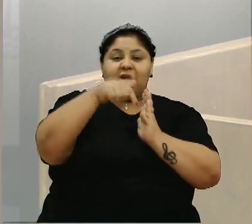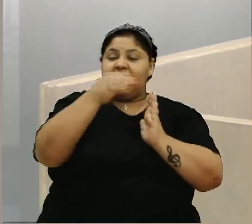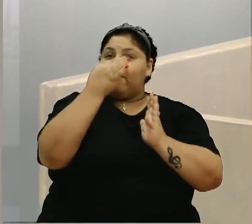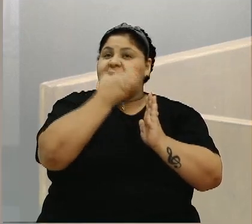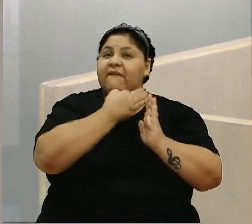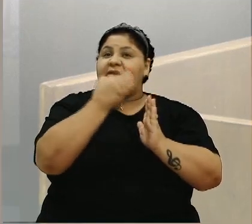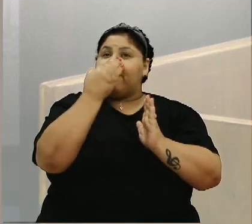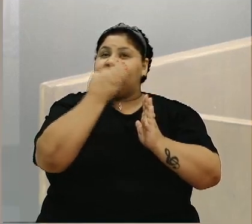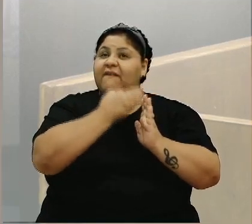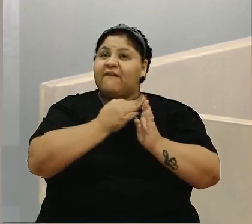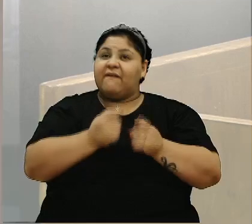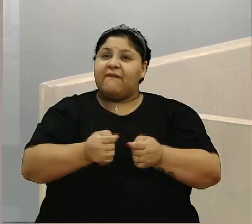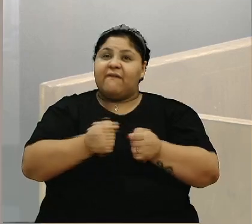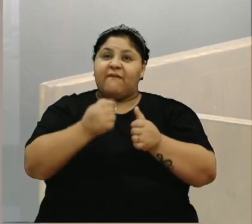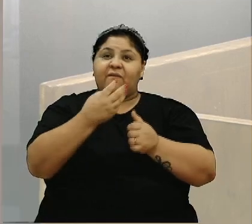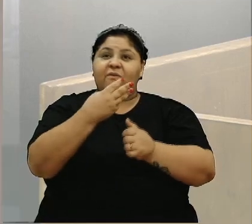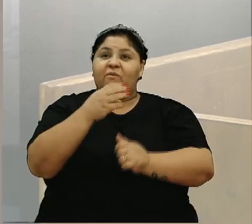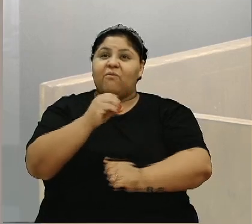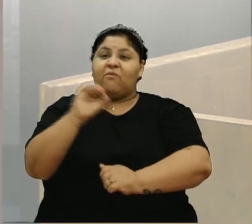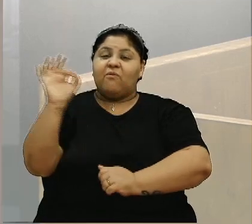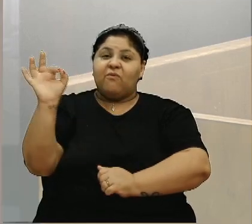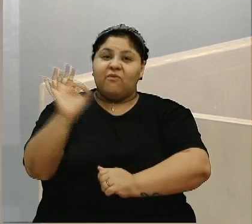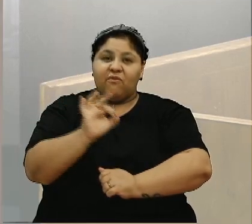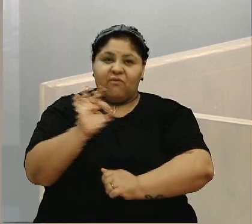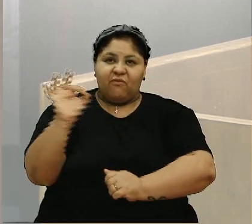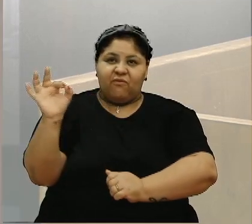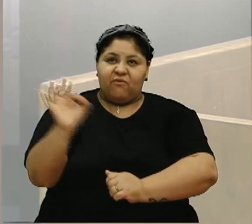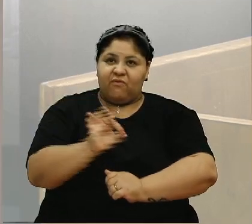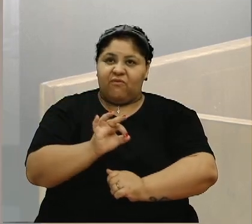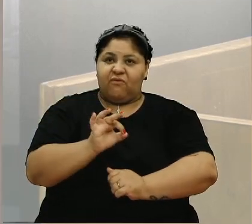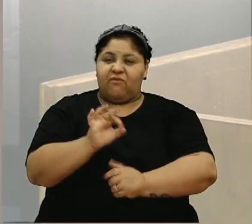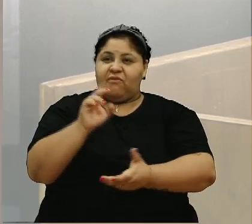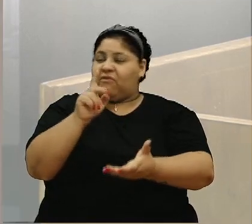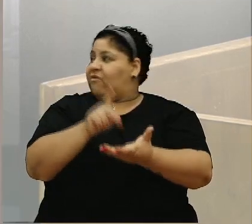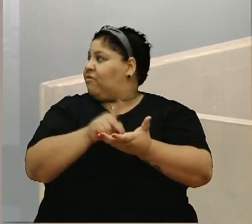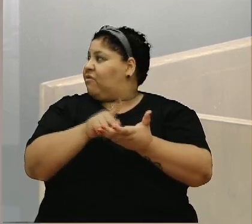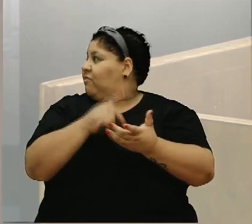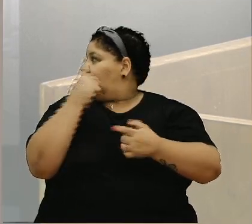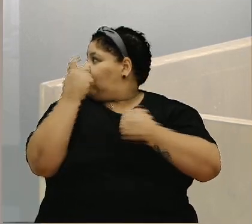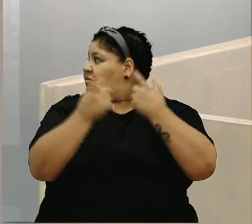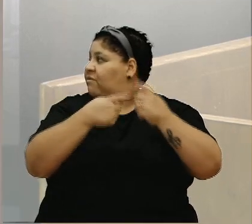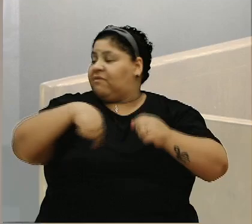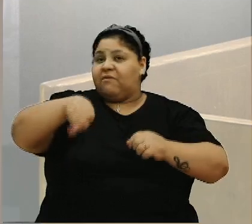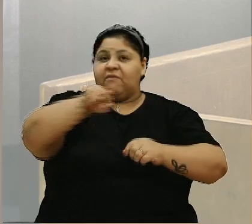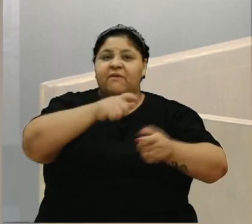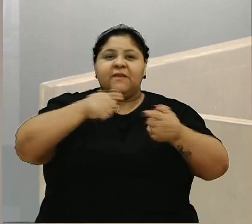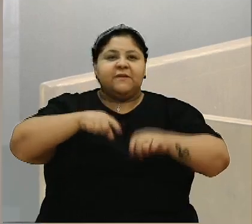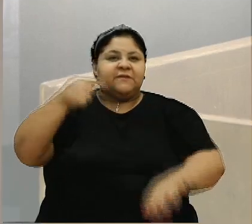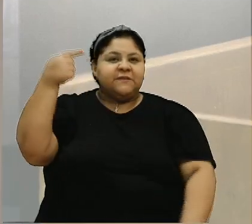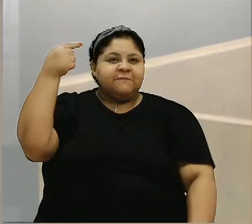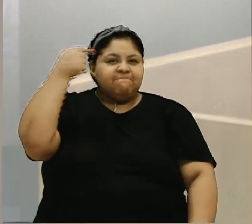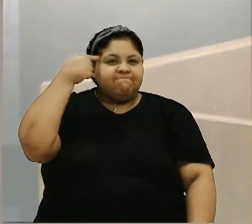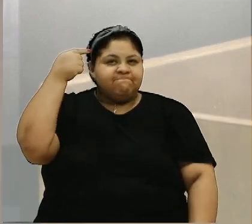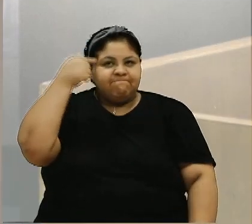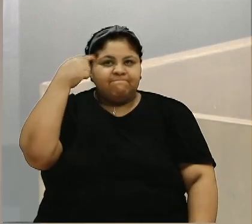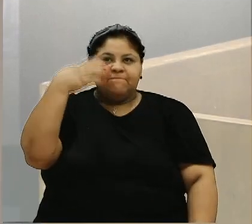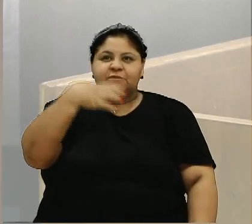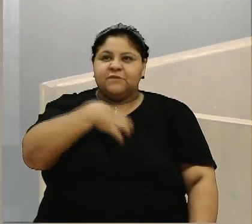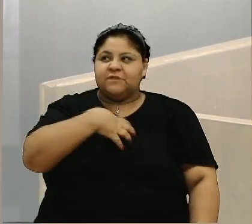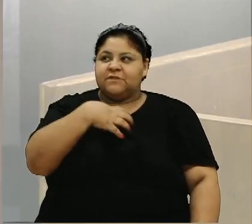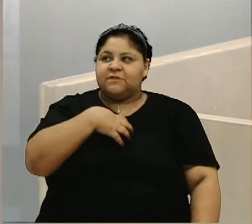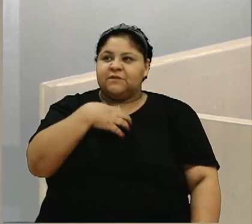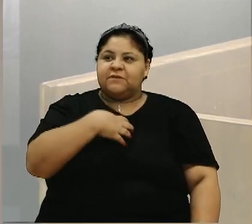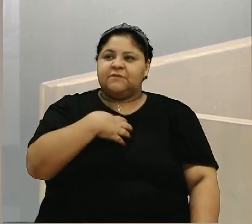Sul beiram quase 30%, e isso realmente é preocupante. A gente precisa pensar em formas de